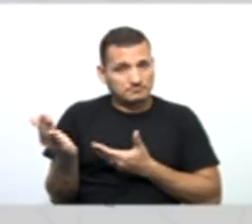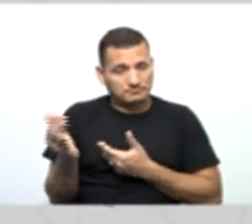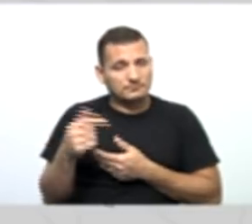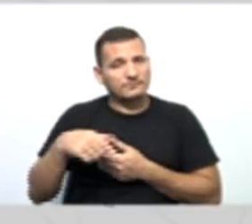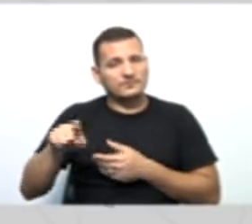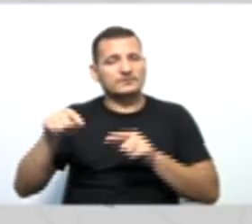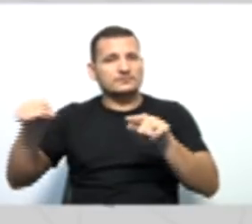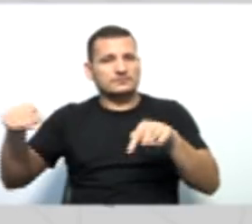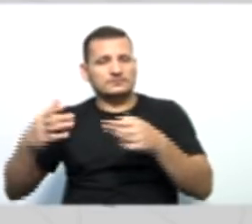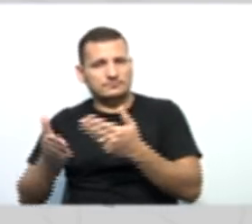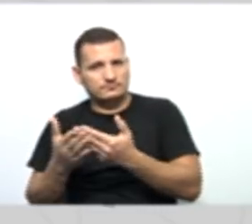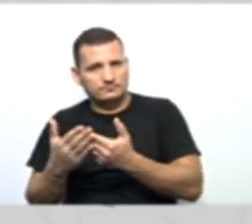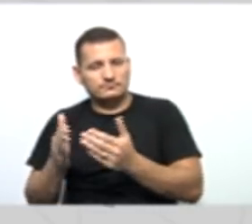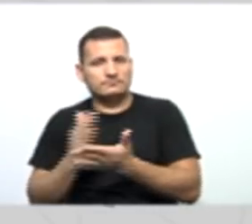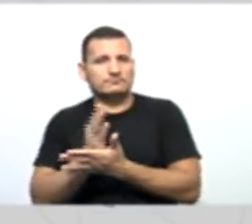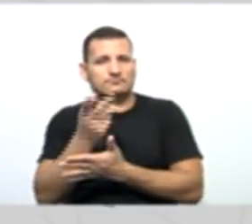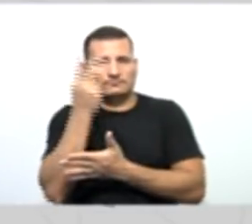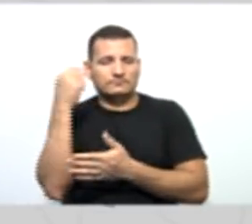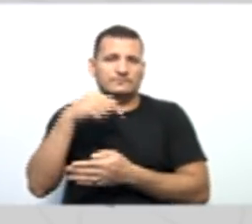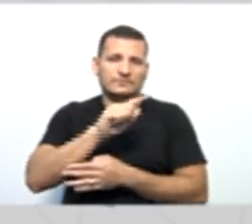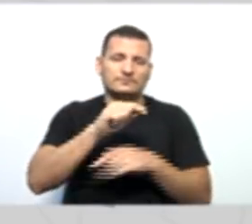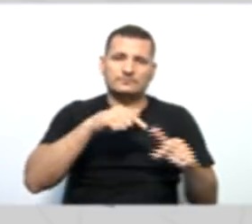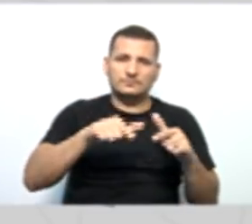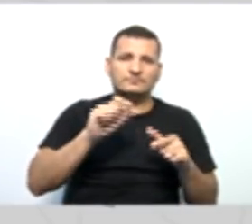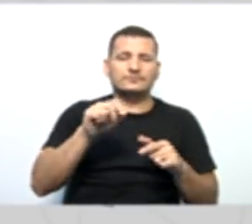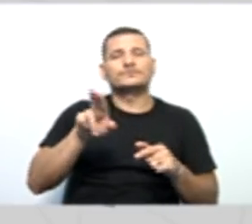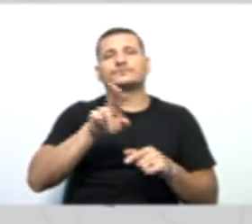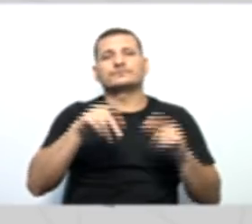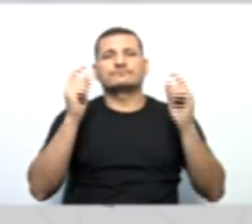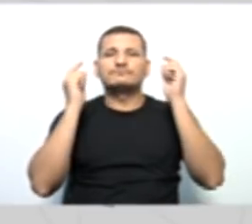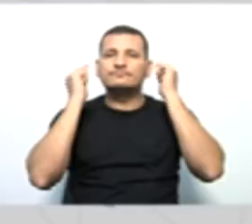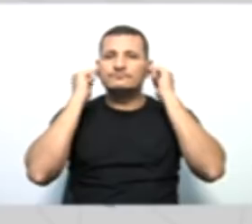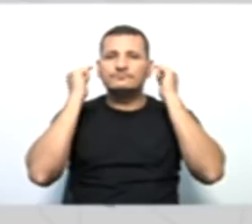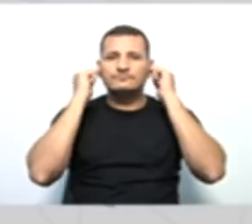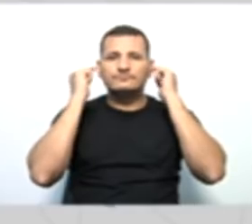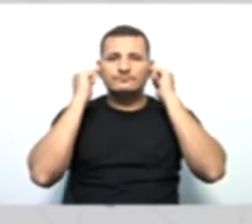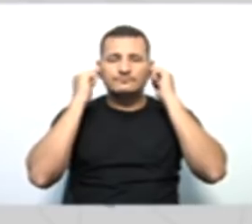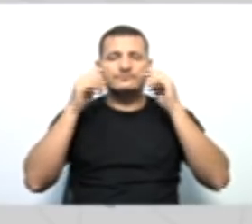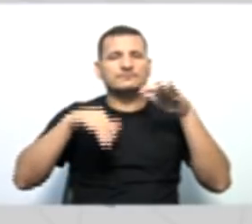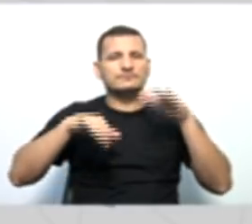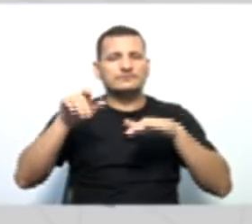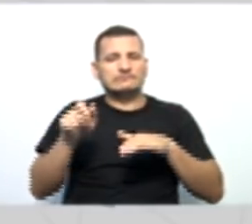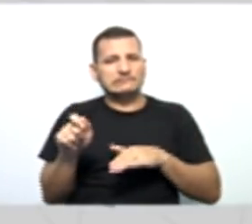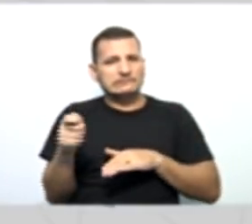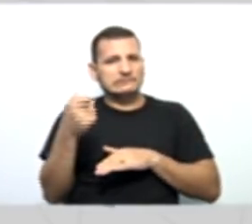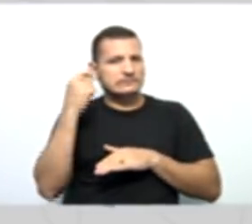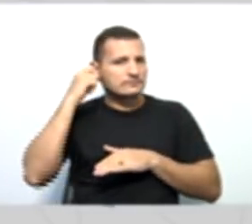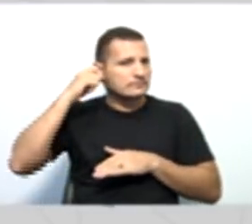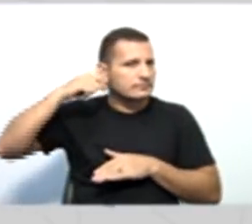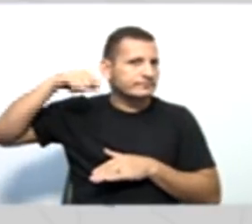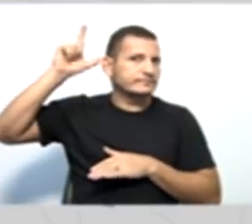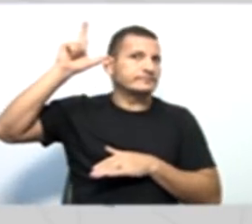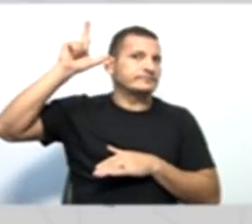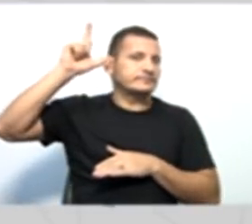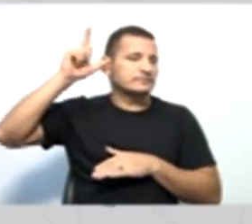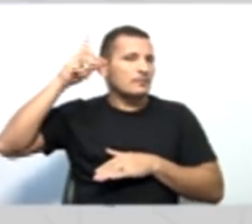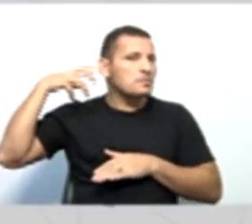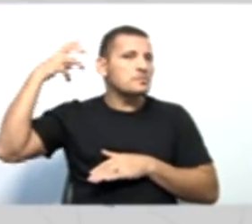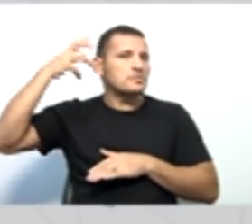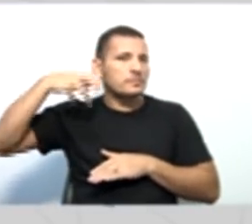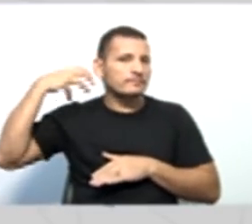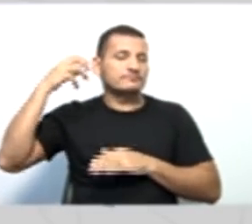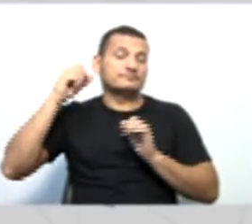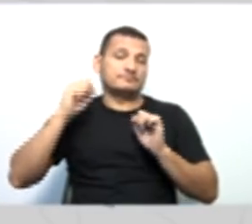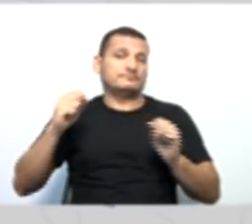tem pessoas que vão trabalhar com fone no ouvido e dependendo da altura, da intensidade daquele som, você vai